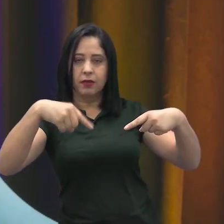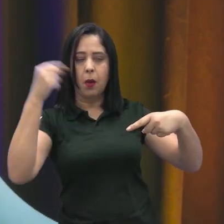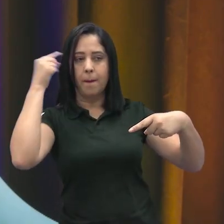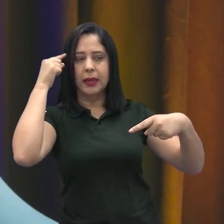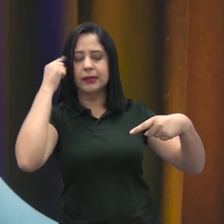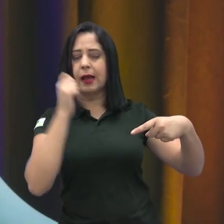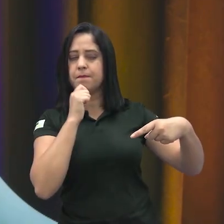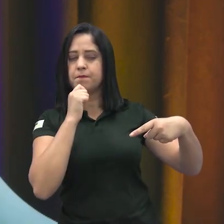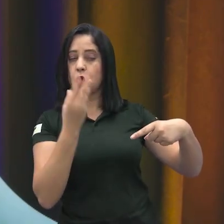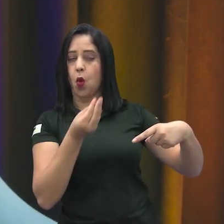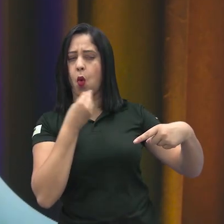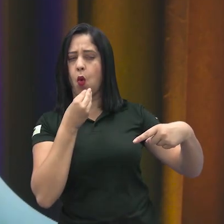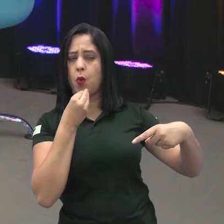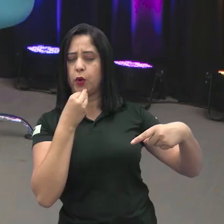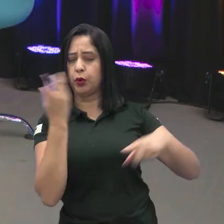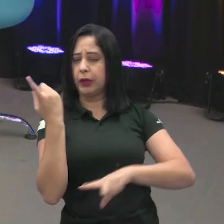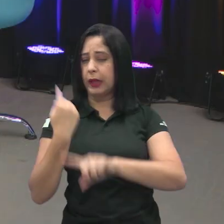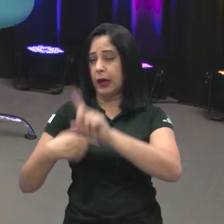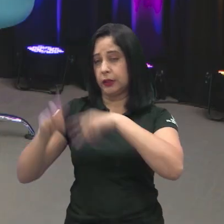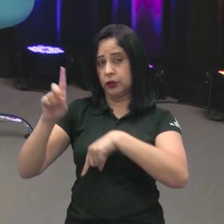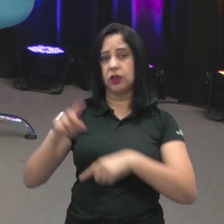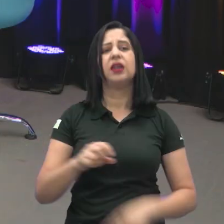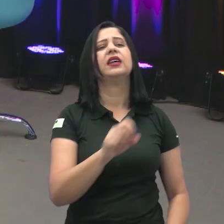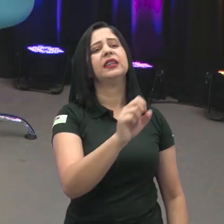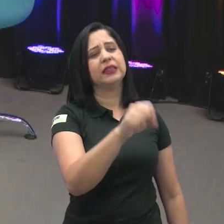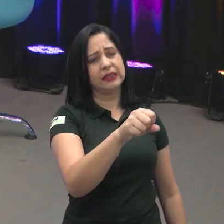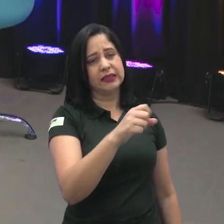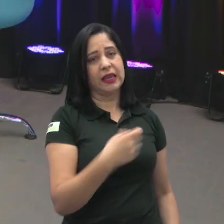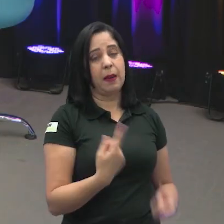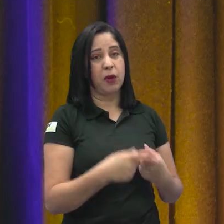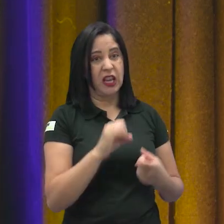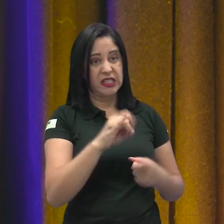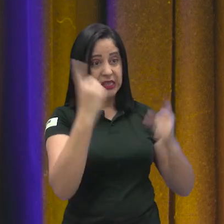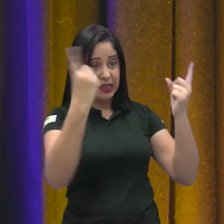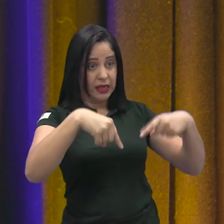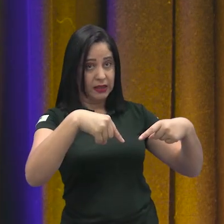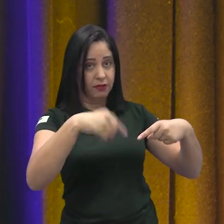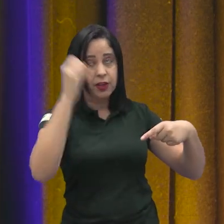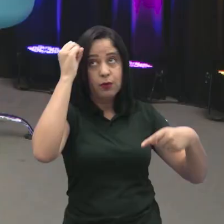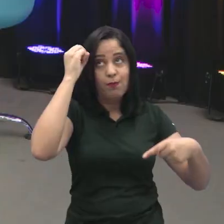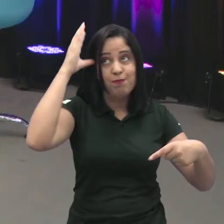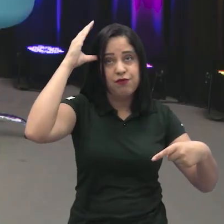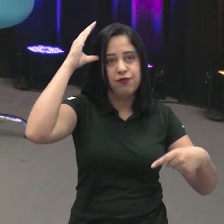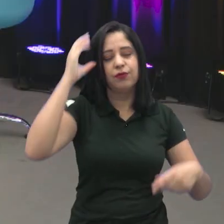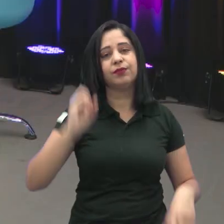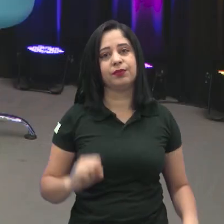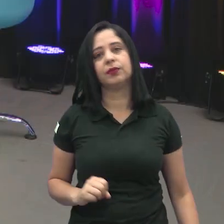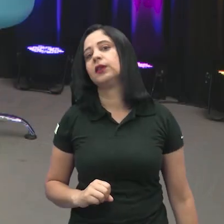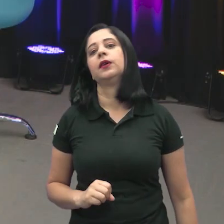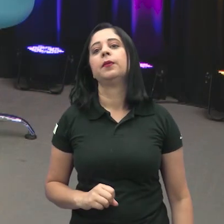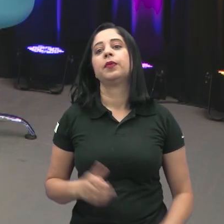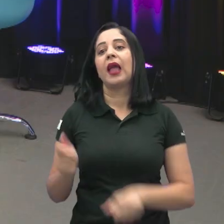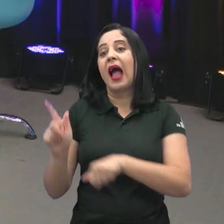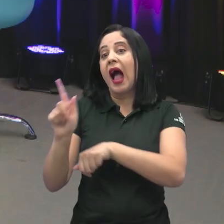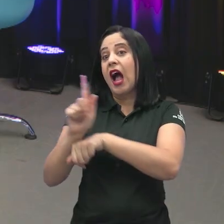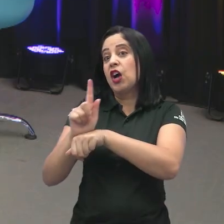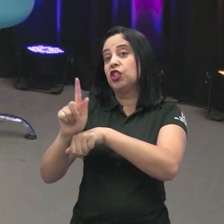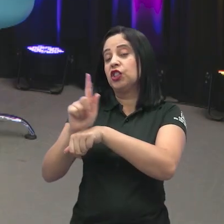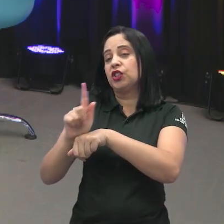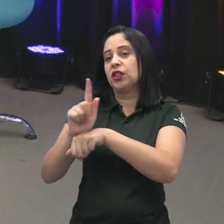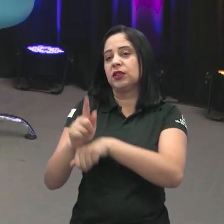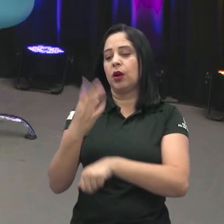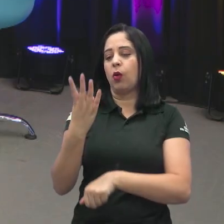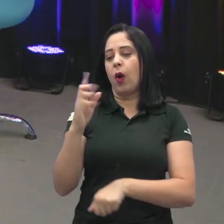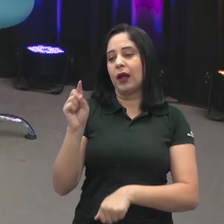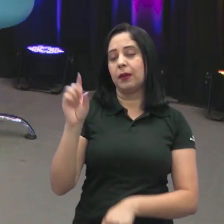oportunidade. Sem sombra de dúvida, pelo menos mais conhecimento você vai ter. Na gestão 4.0, como o